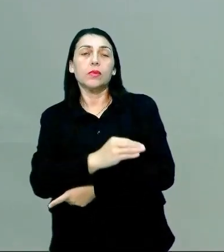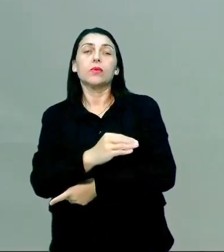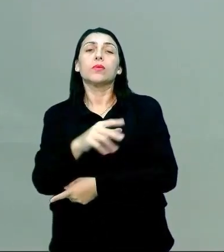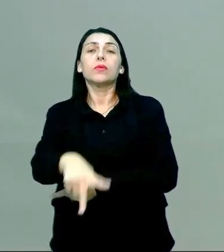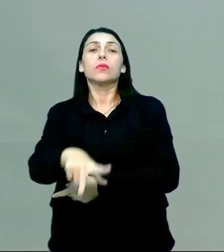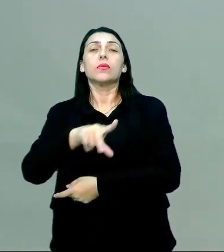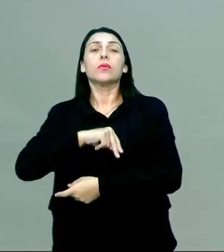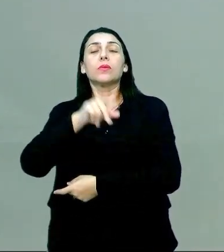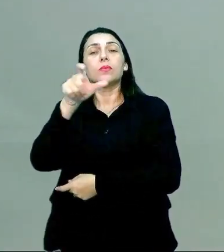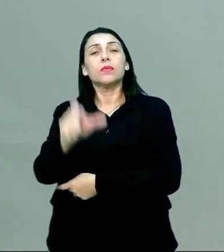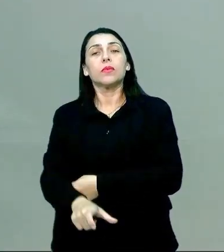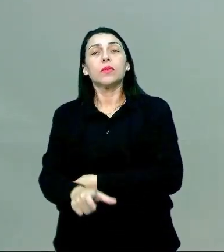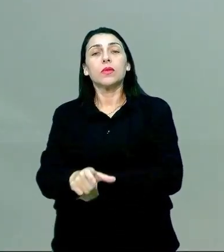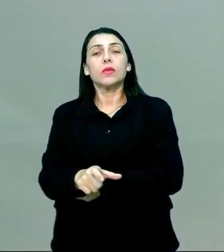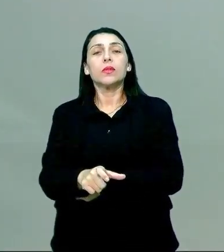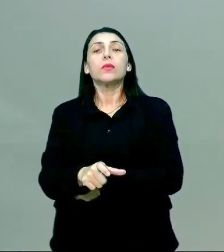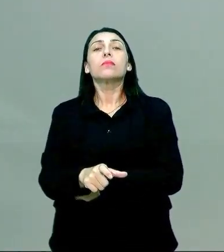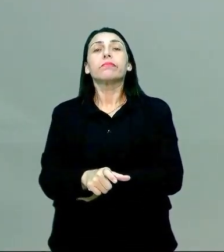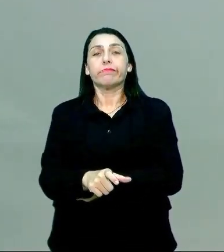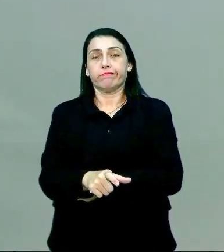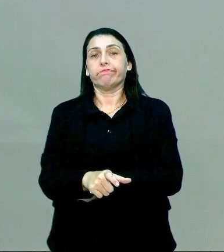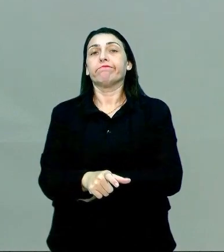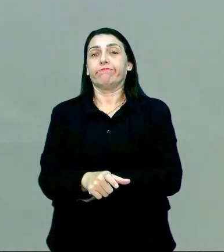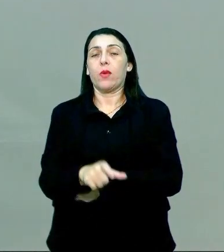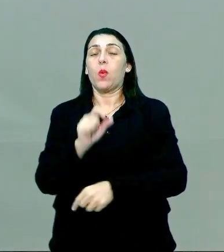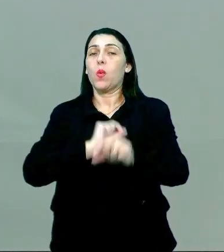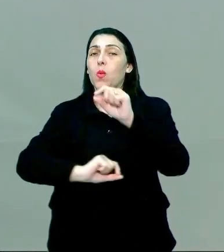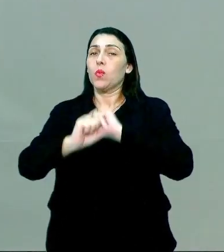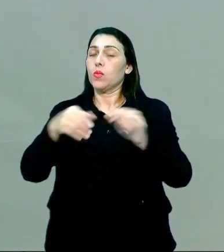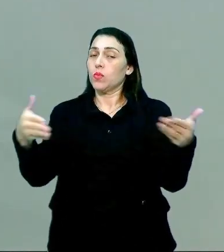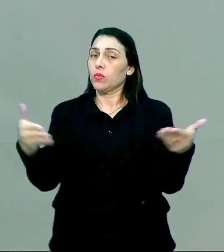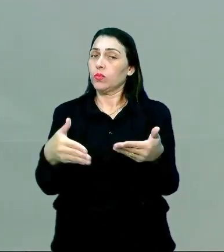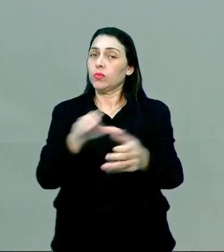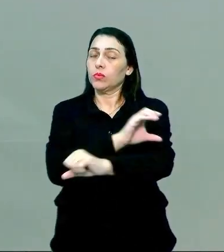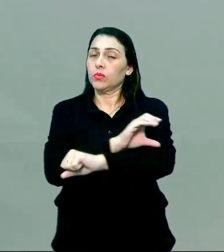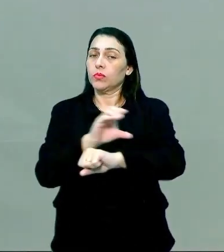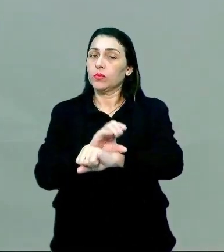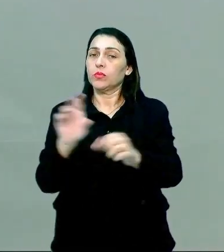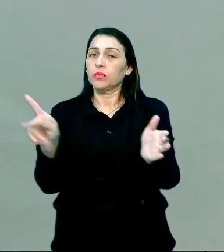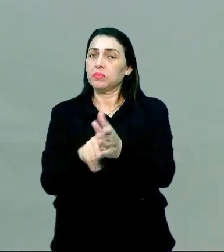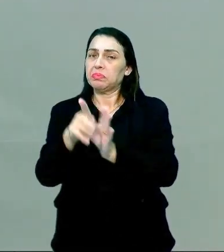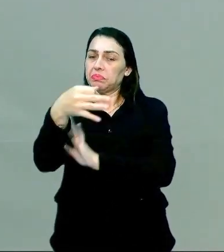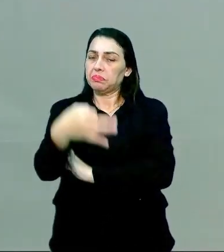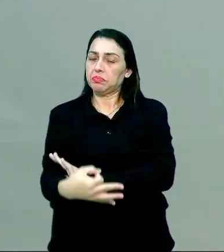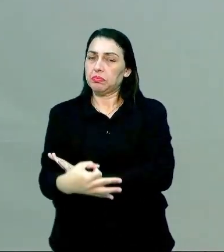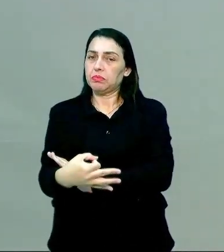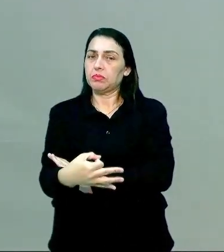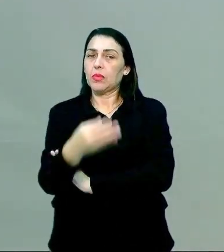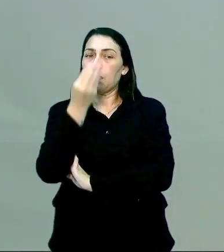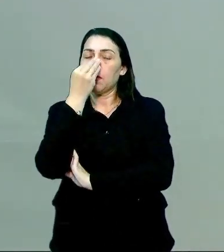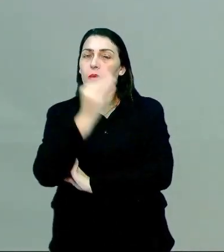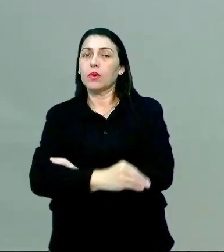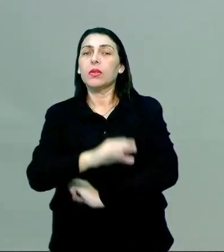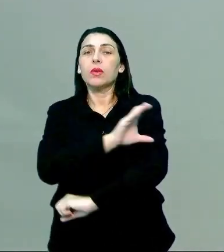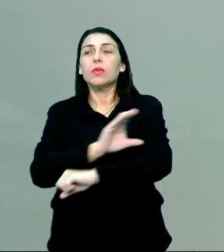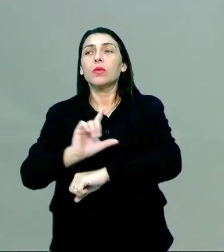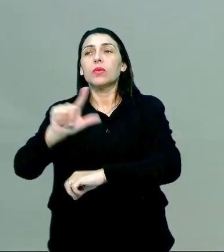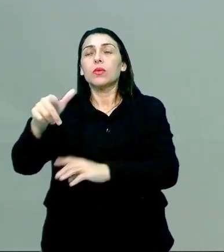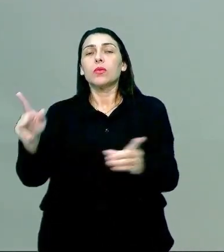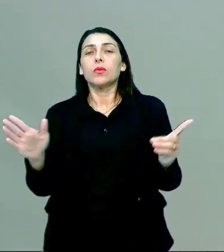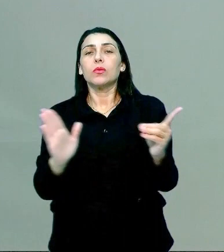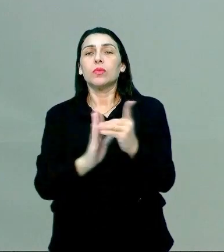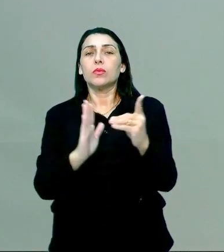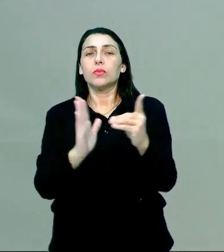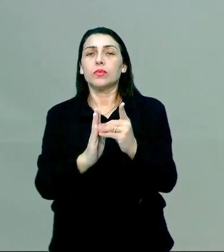portugueses que foram os direcionadores do que seria a cultura certa. Então, vejam que essa imposição